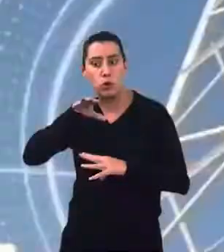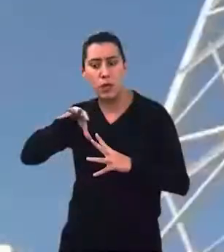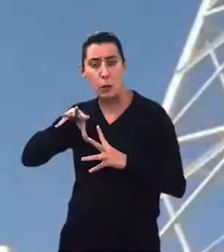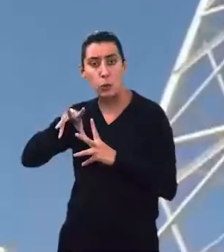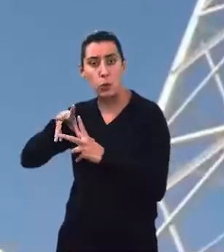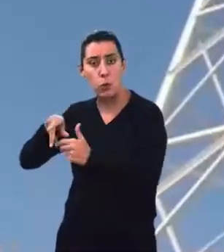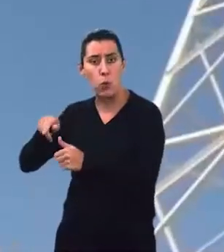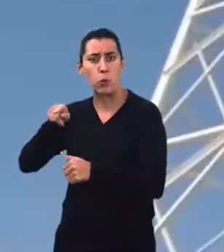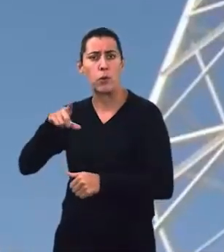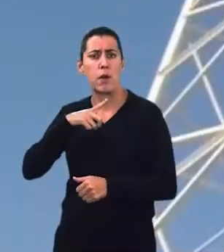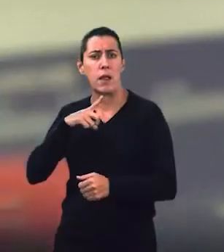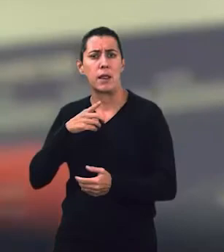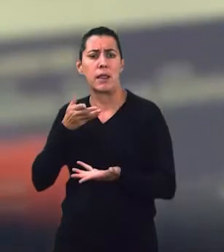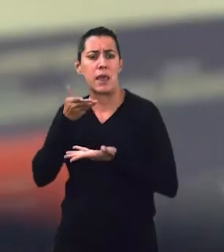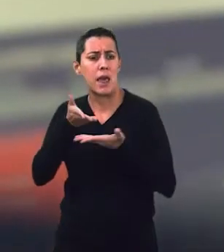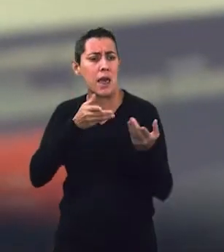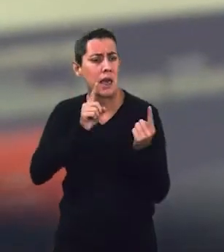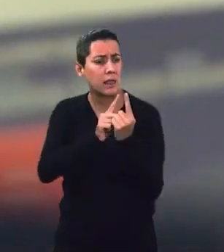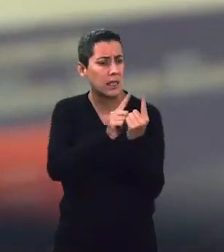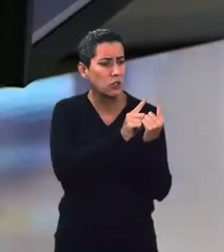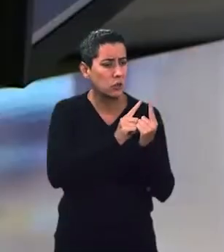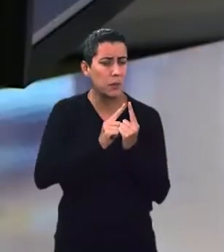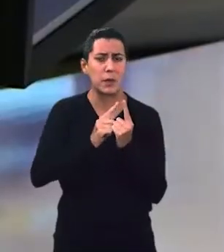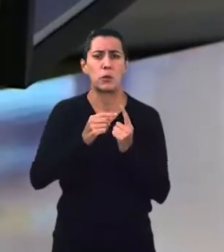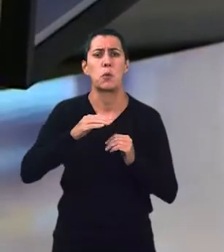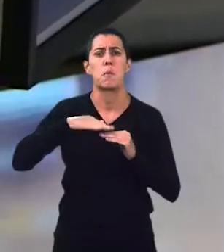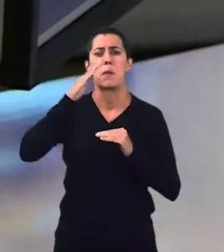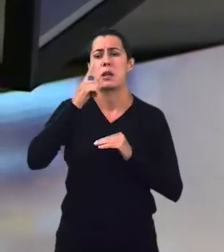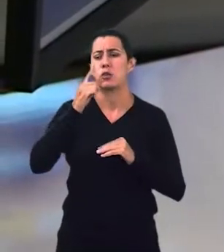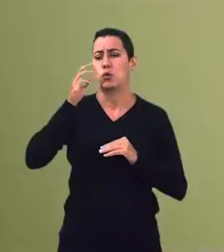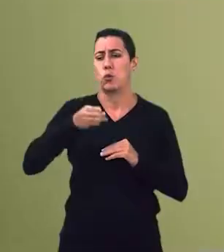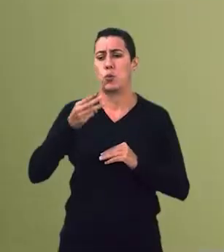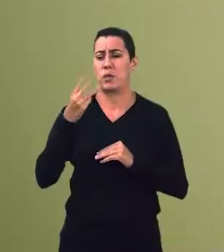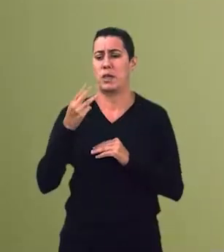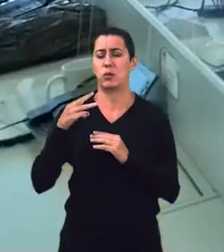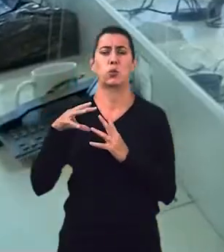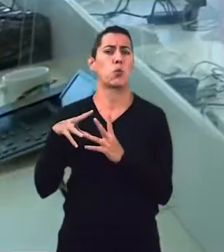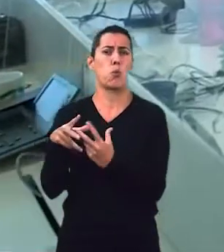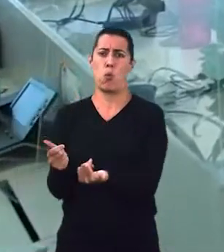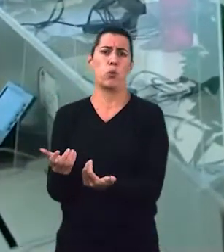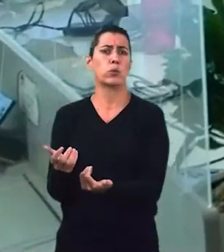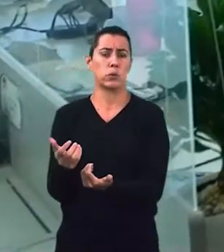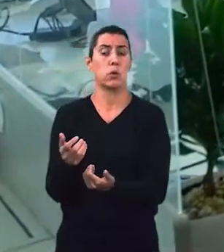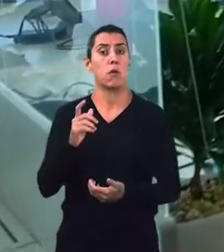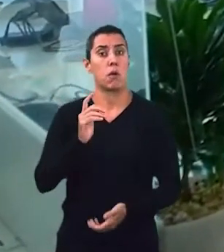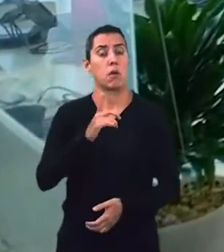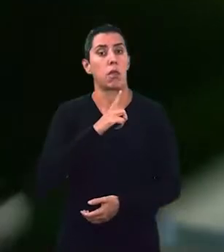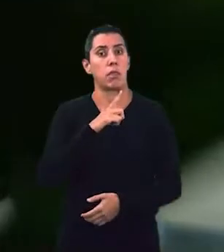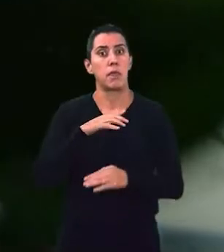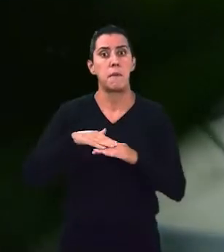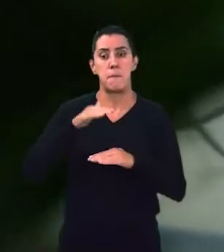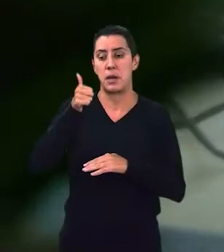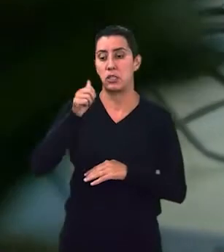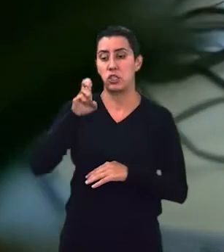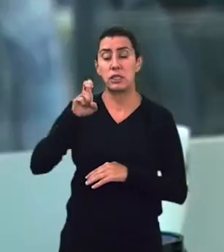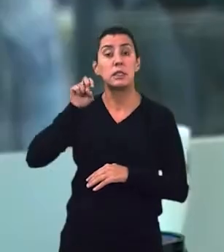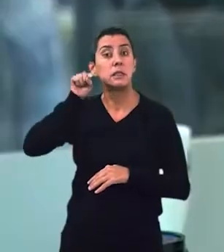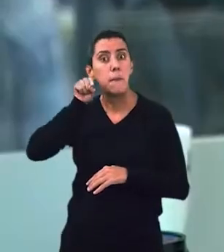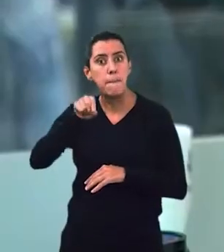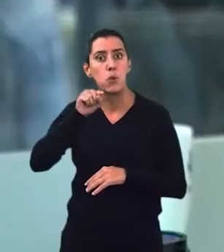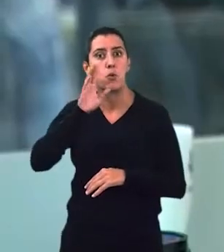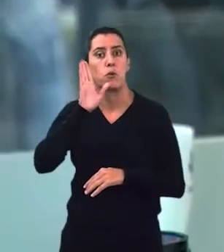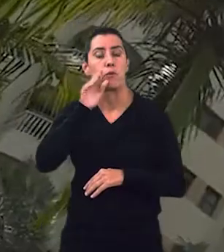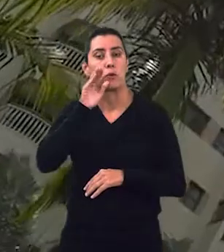de um terço da população mundial. Há 24 anos no Brasil, temos mais de 15 mil funcionários diretos e indiretos